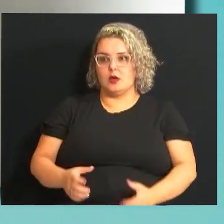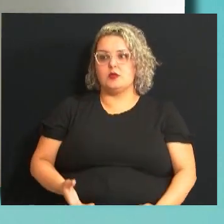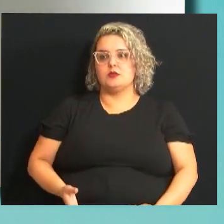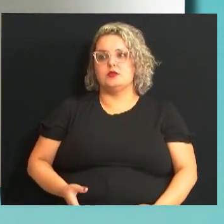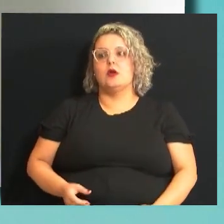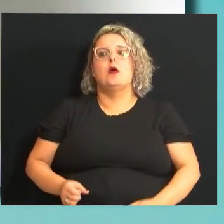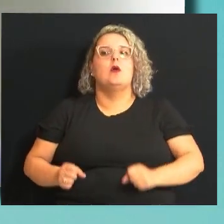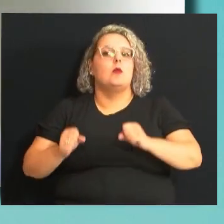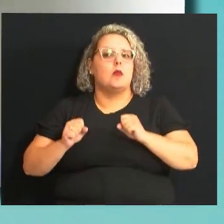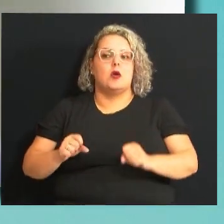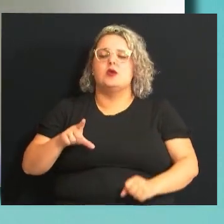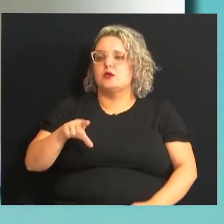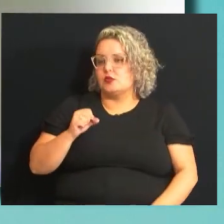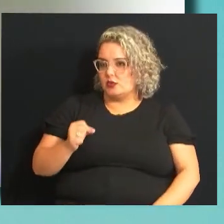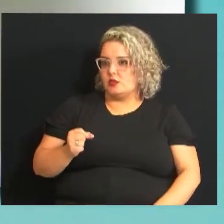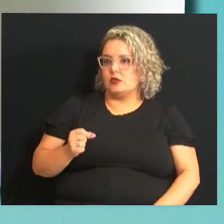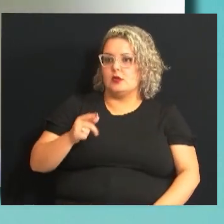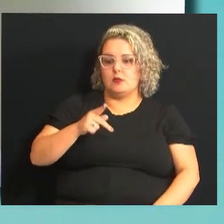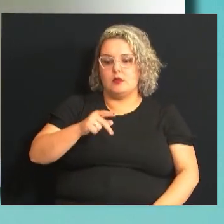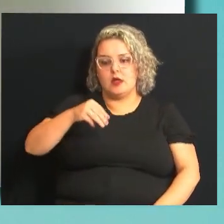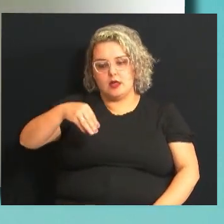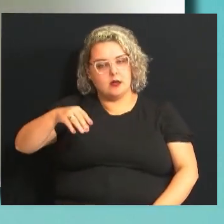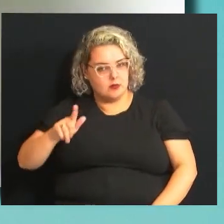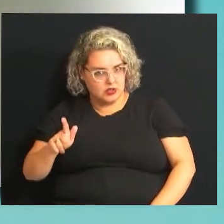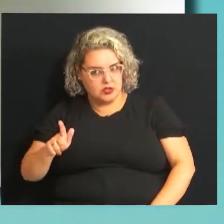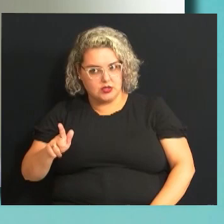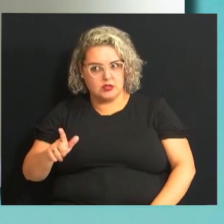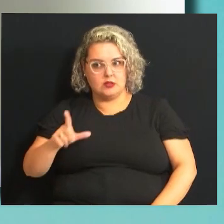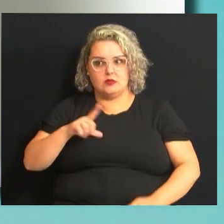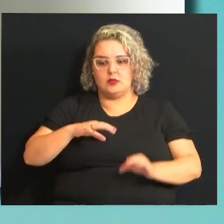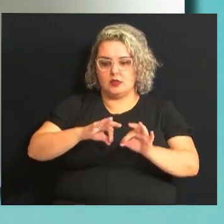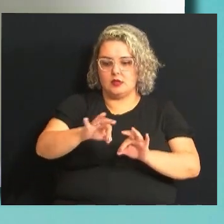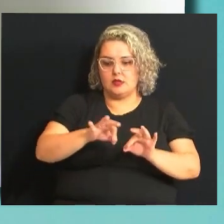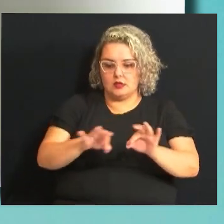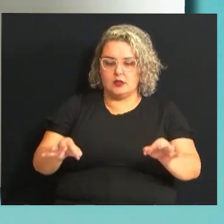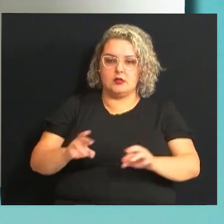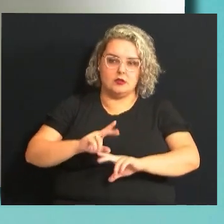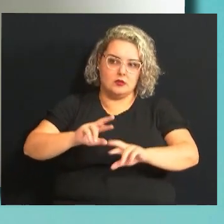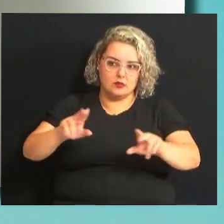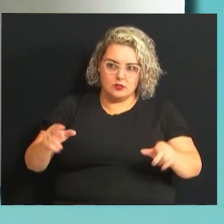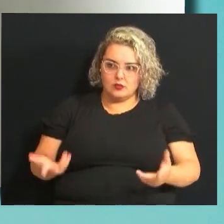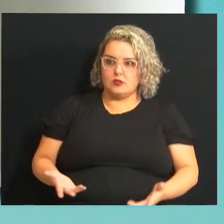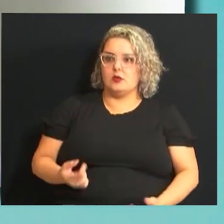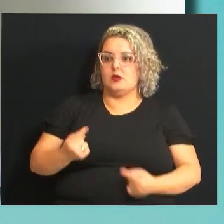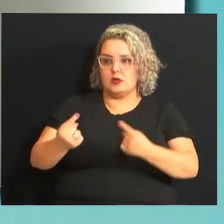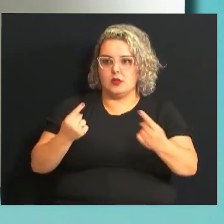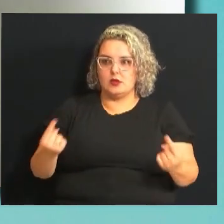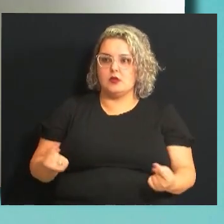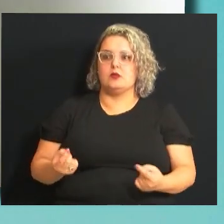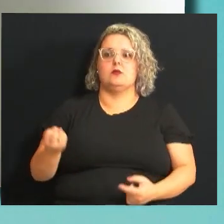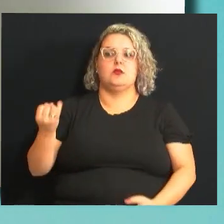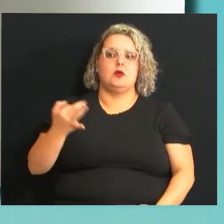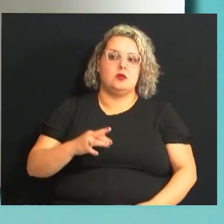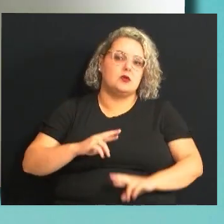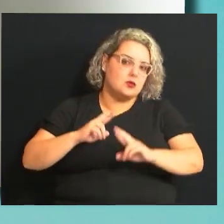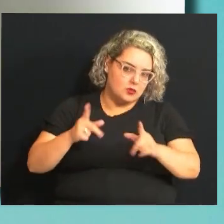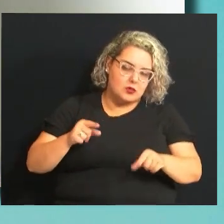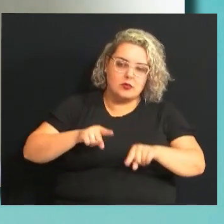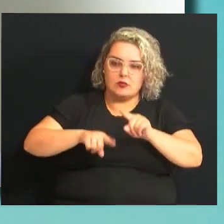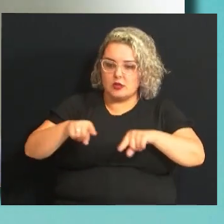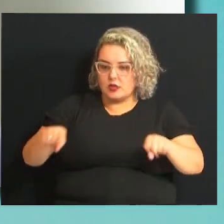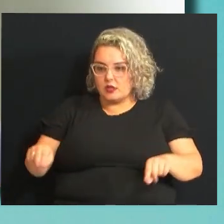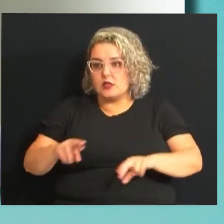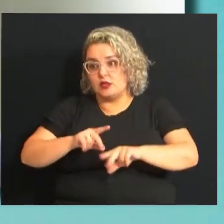cesta. Ah, então tem diferentes tamanhos que a pessoa pode escolher. Tem. A pessoa hoje ela pode escolher a cesta P e MG, então tem 3 tamanhos